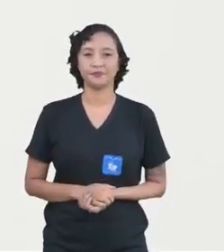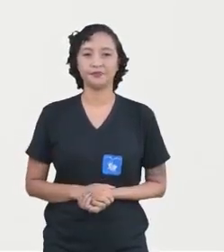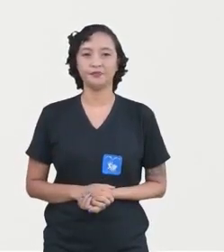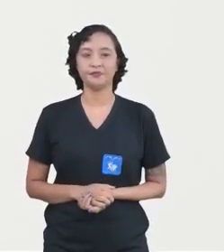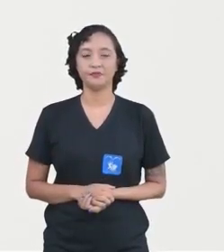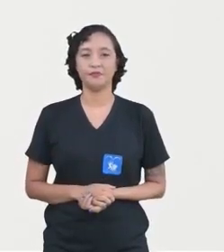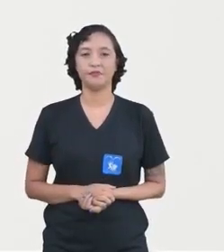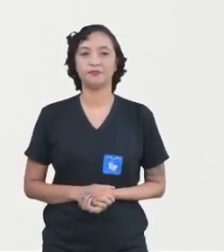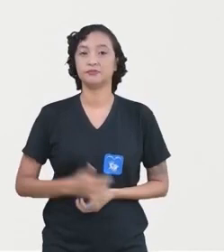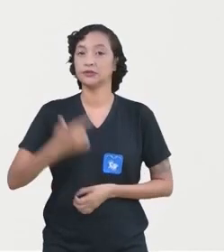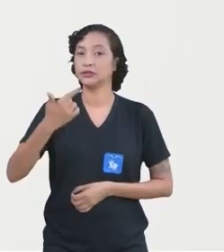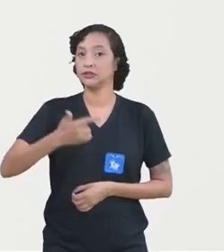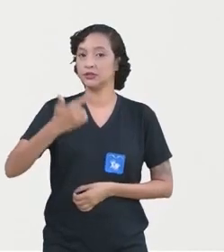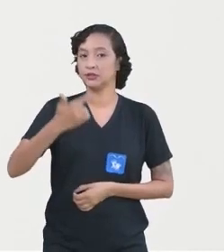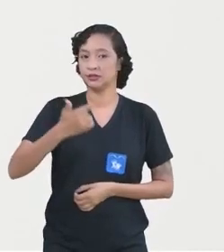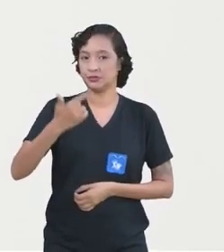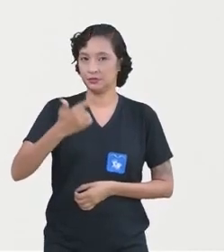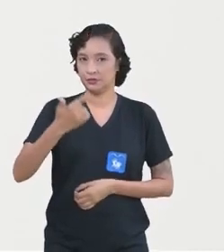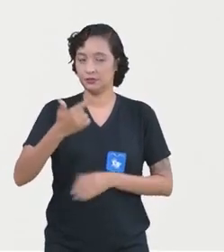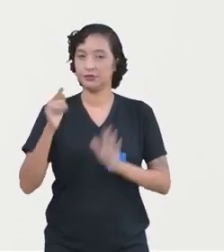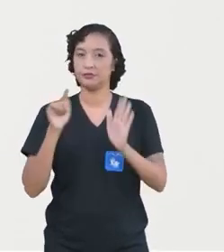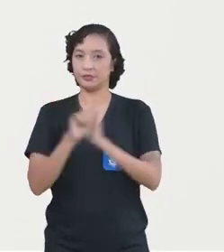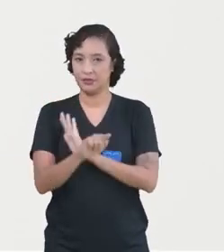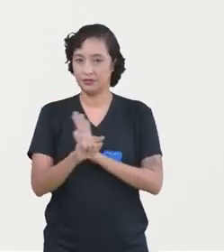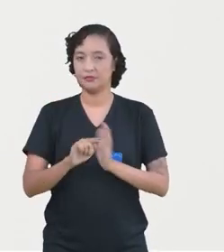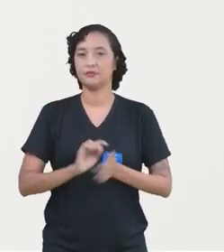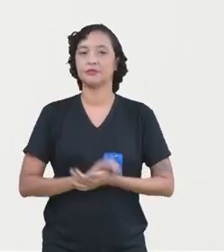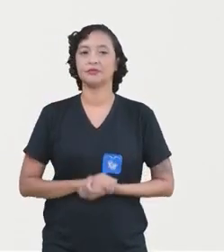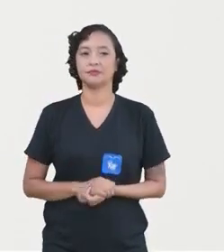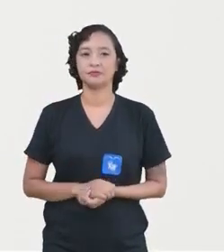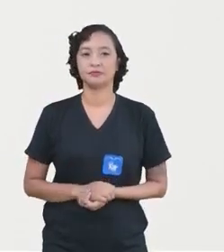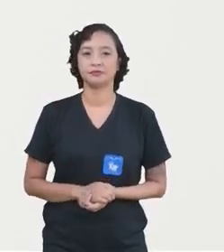Avançamos para a segunda opção, para a segunda questão. Vamos lá?